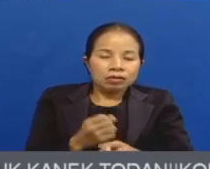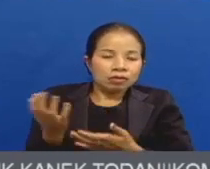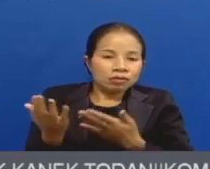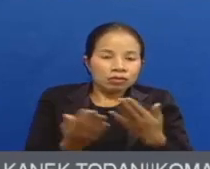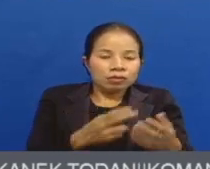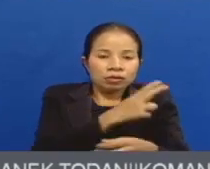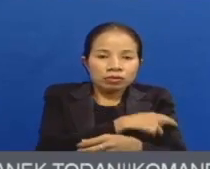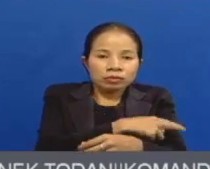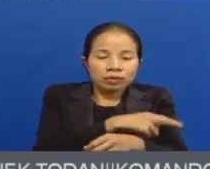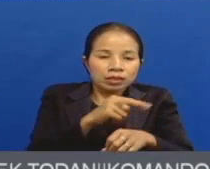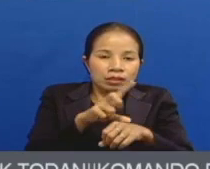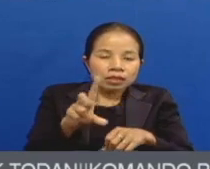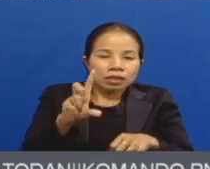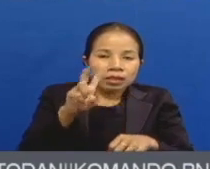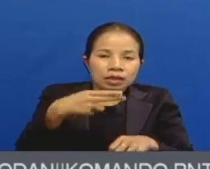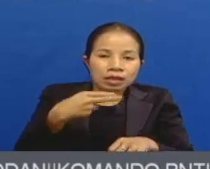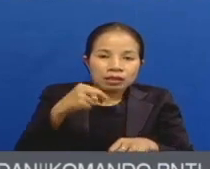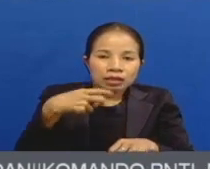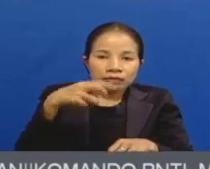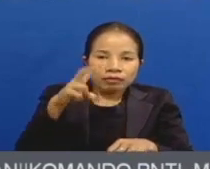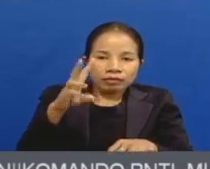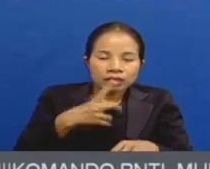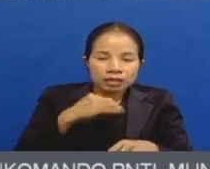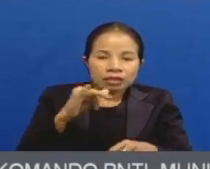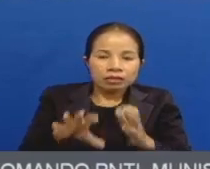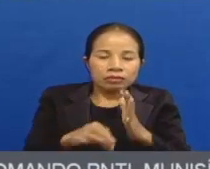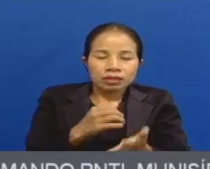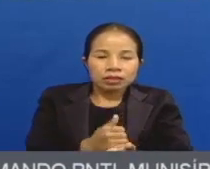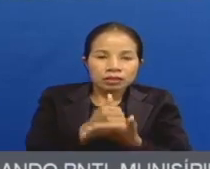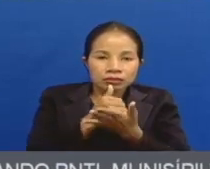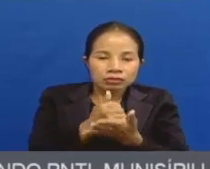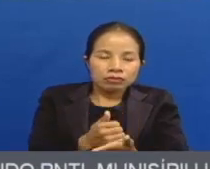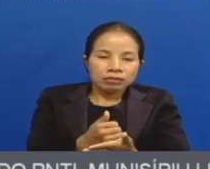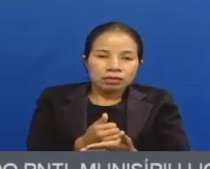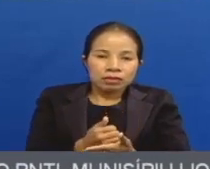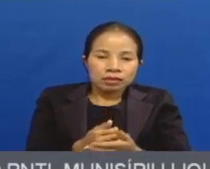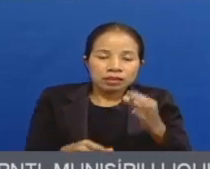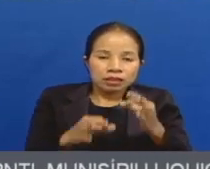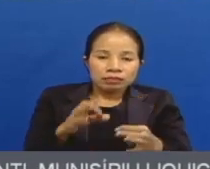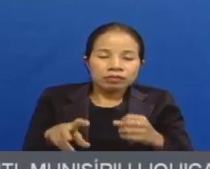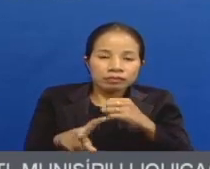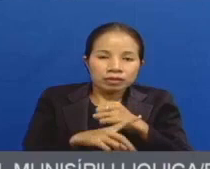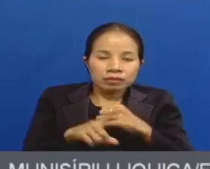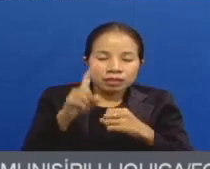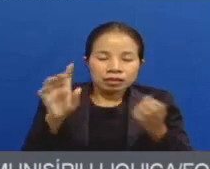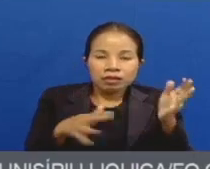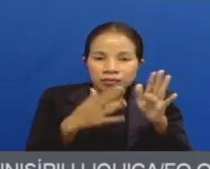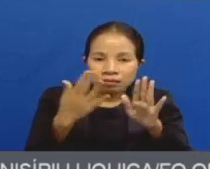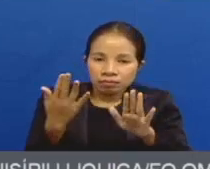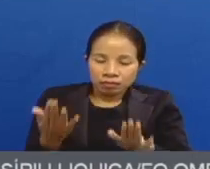ba Hospital Nacional Guido Valadares Dili hodi retan tratamento intensivo. Enquanto vítima nebe la